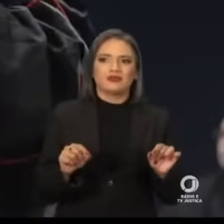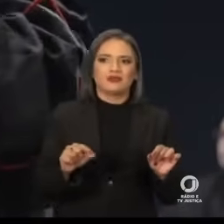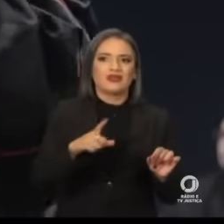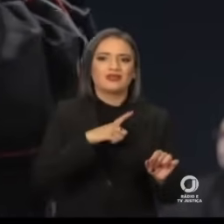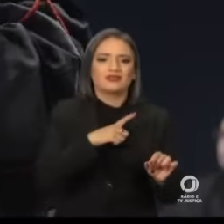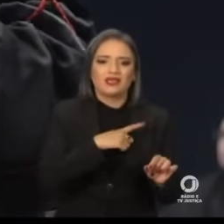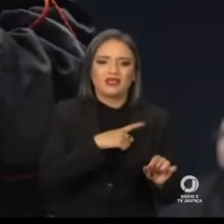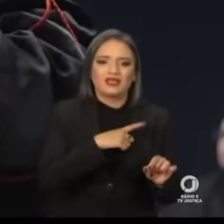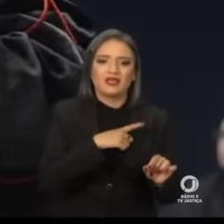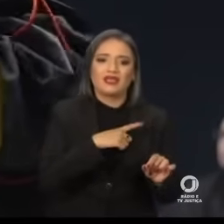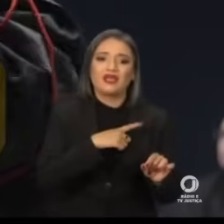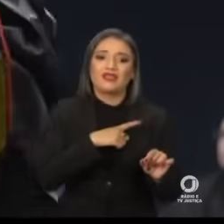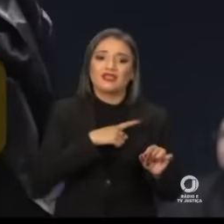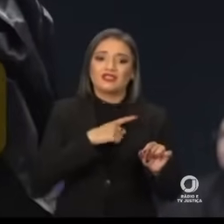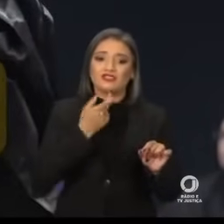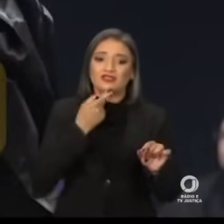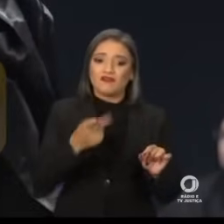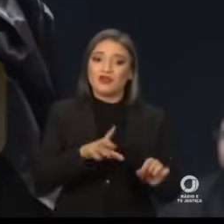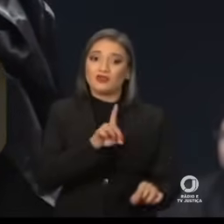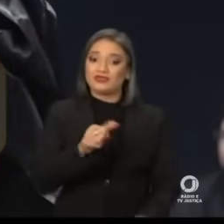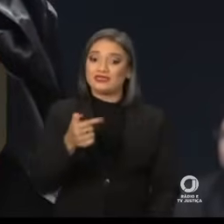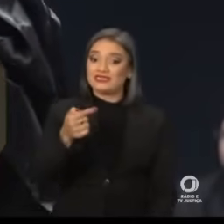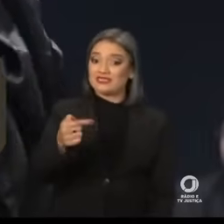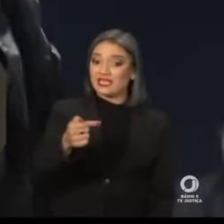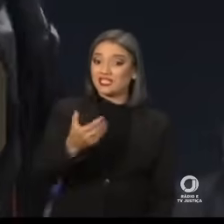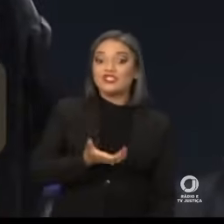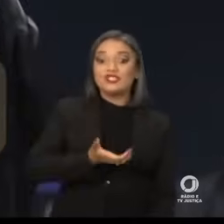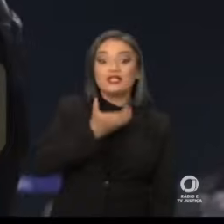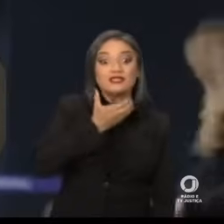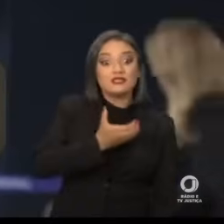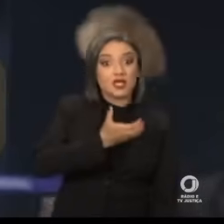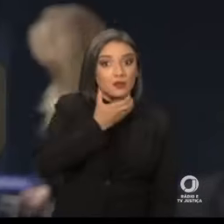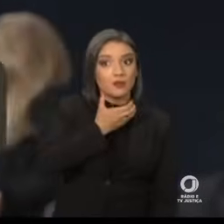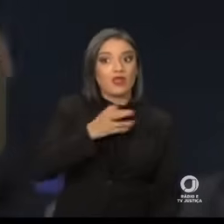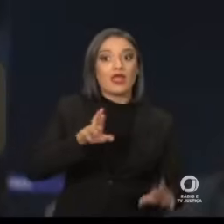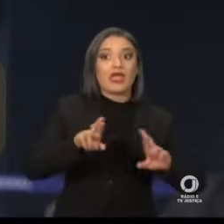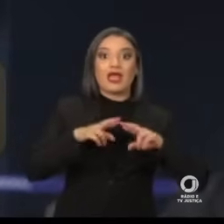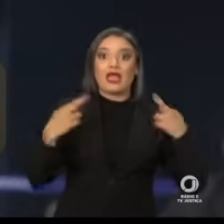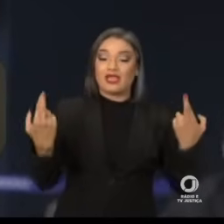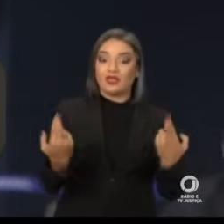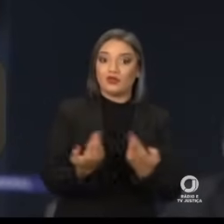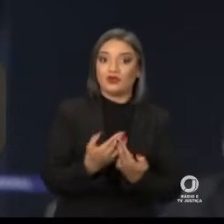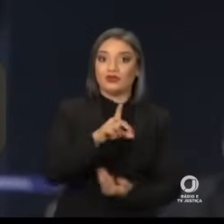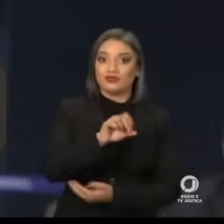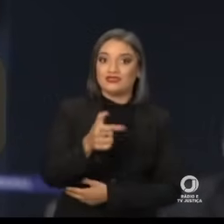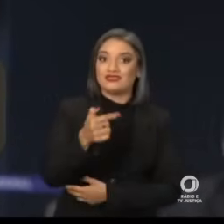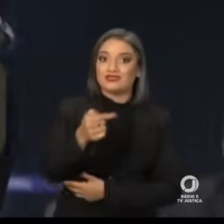claramente de 7 de dezembro, da reunião de 7 de dezembro.